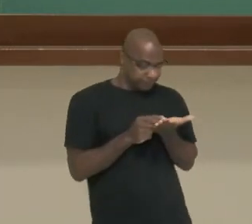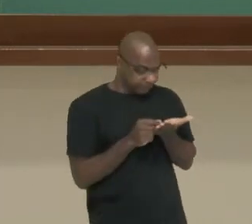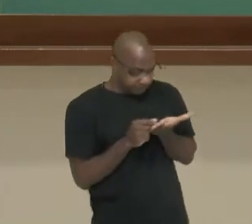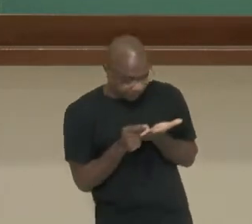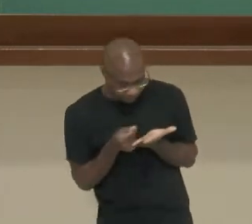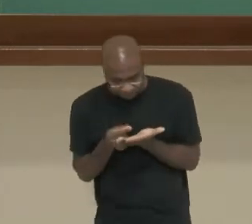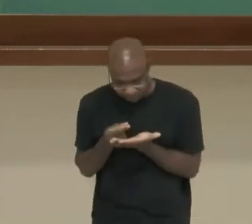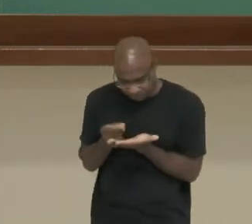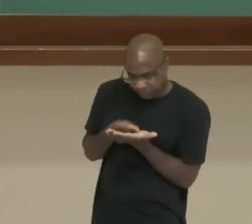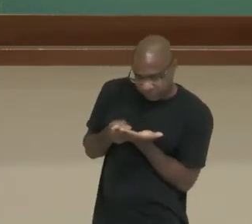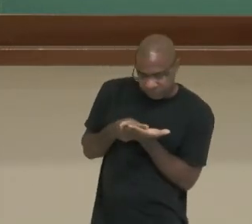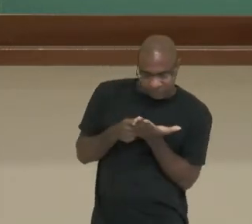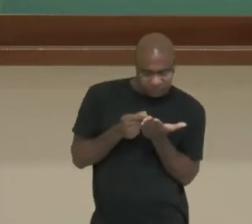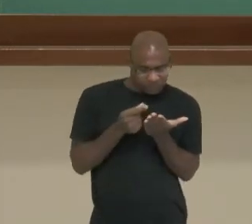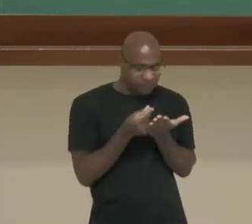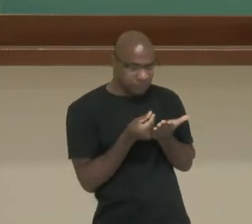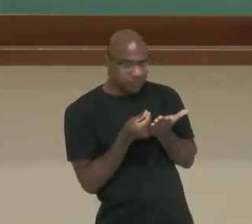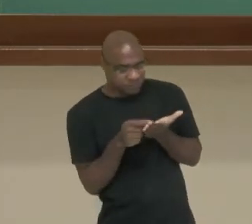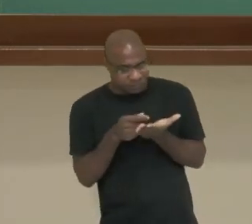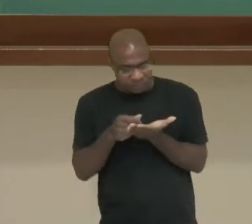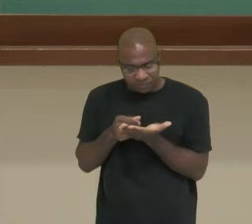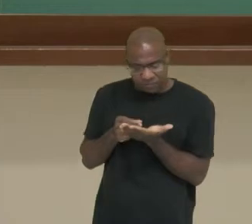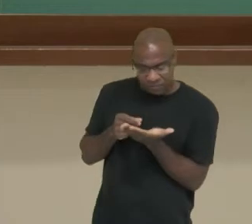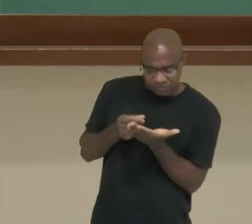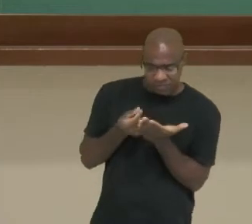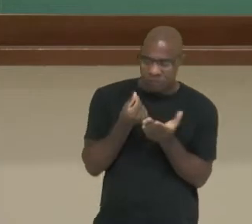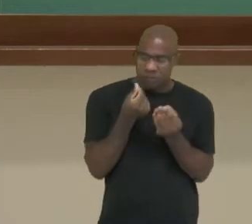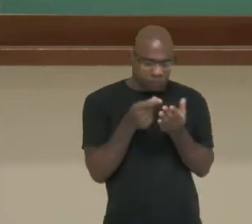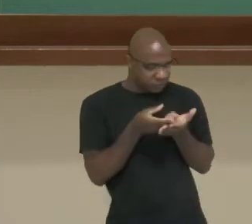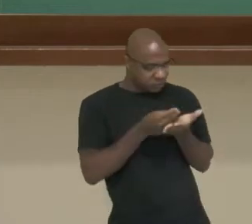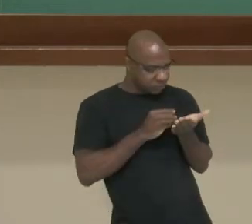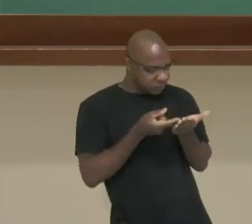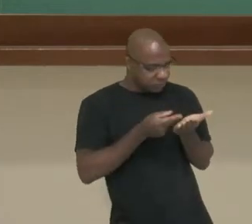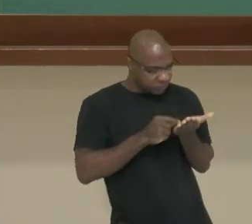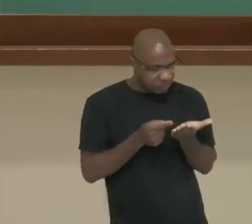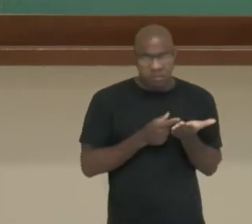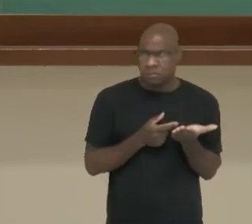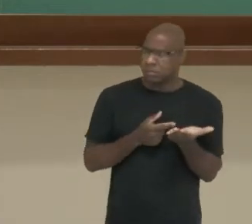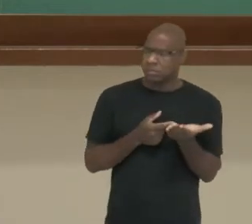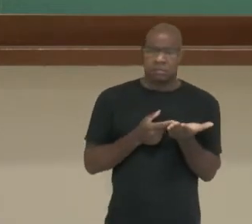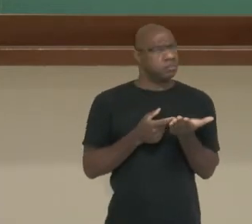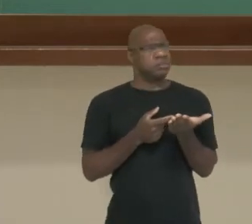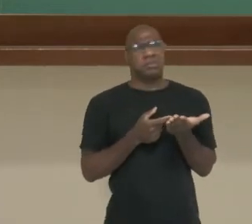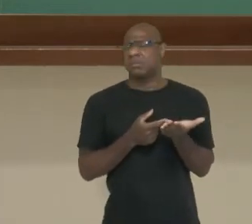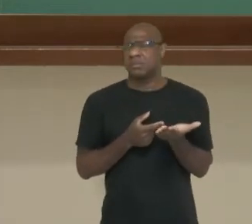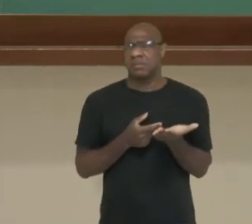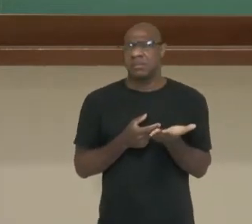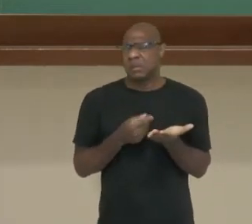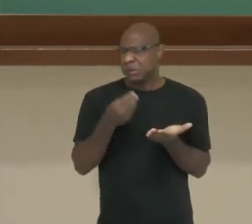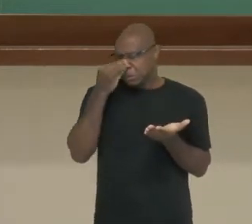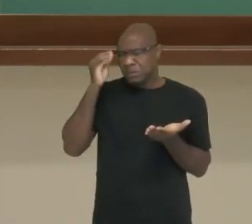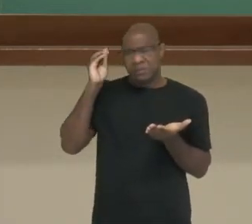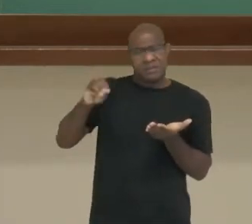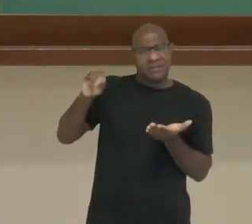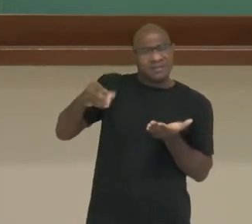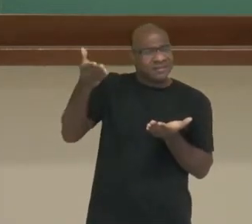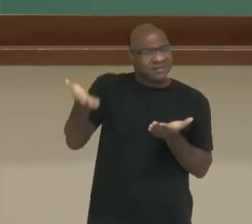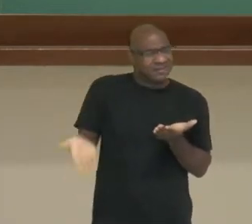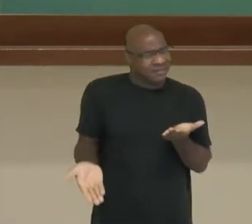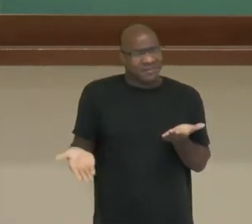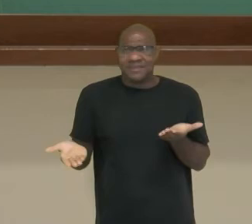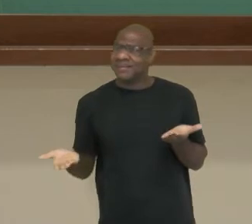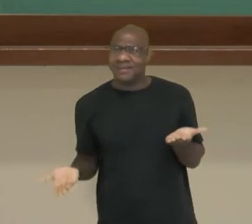dramática e alguém ali, né? Contando, né, a grana, sem dar a menor bola, né,